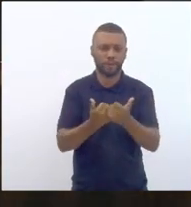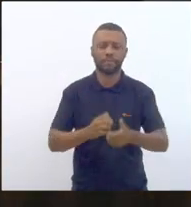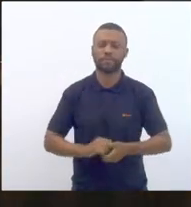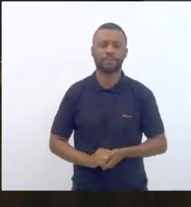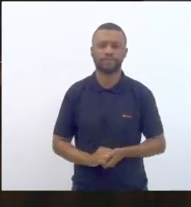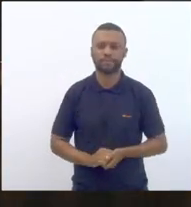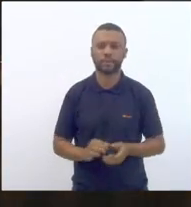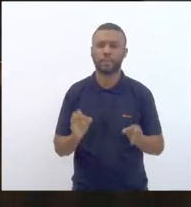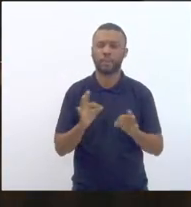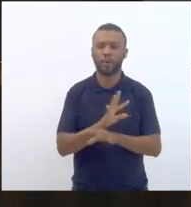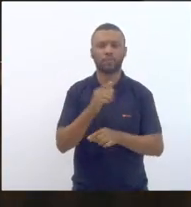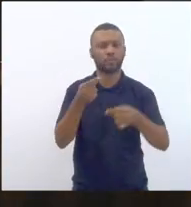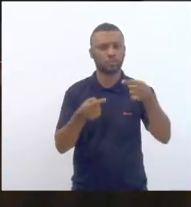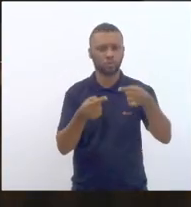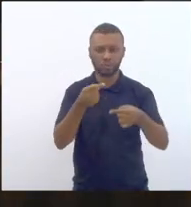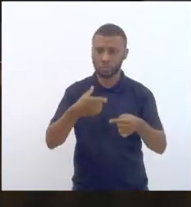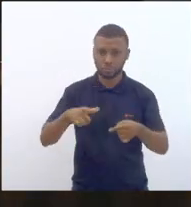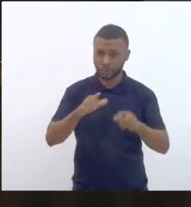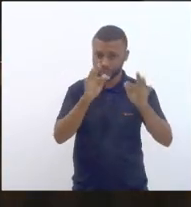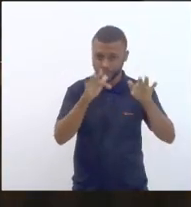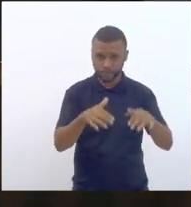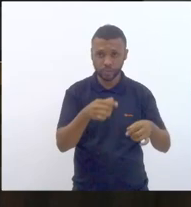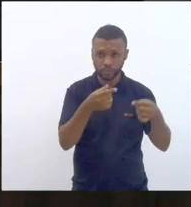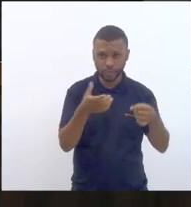pareceres emitidos em discussão, não havendo quem queira,